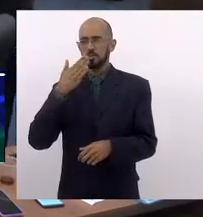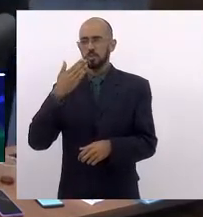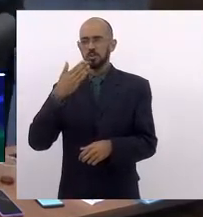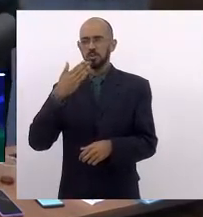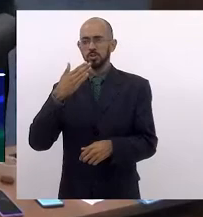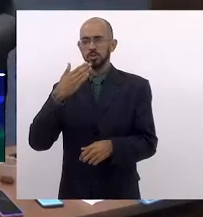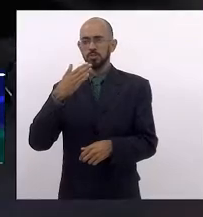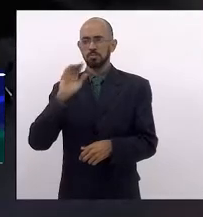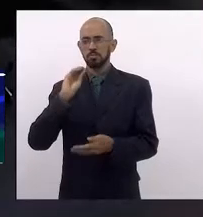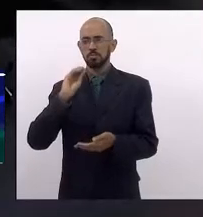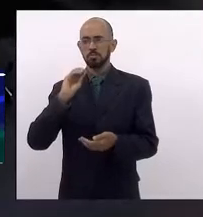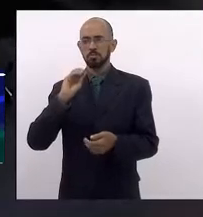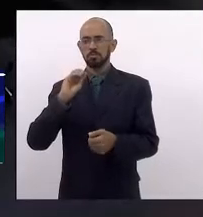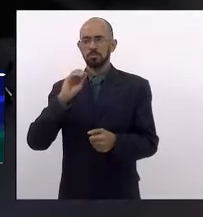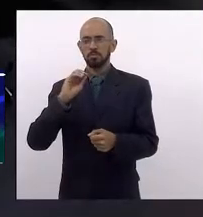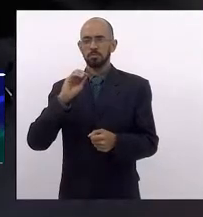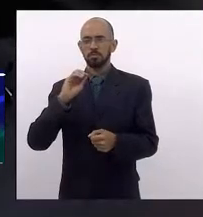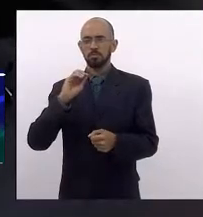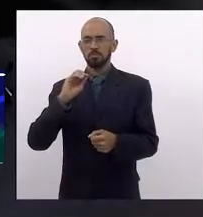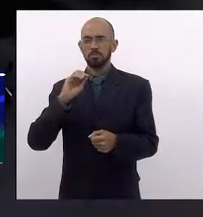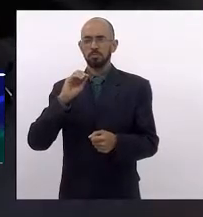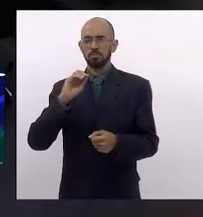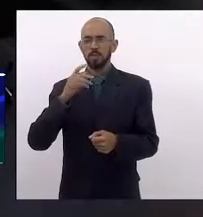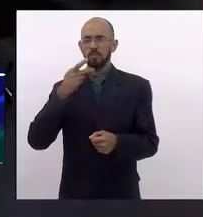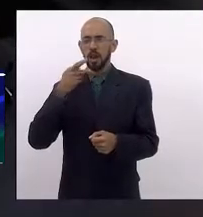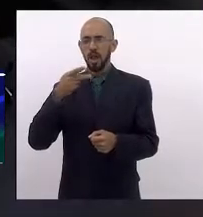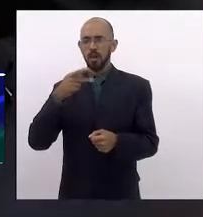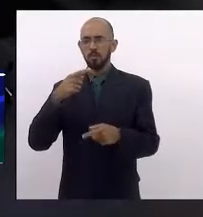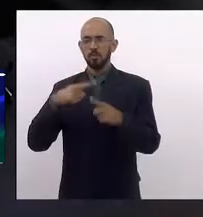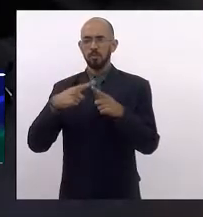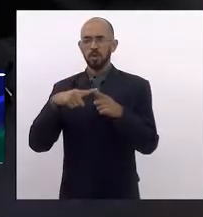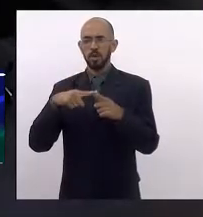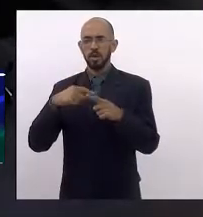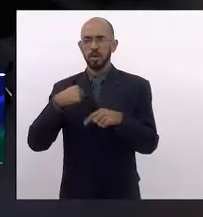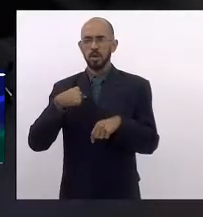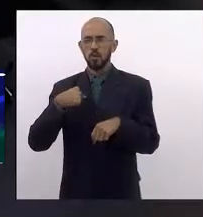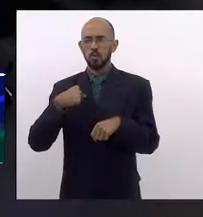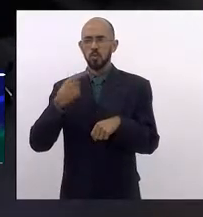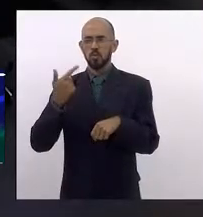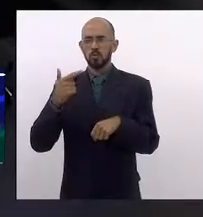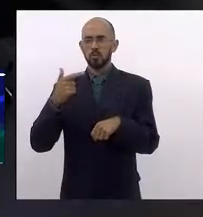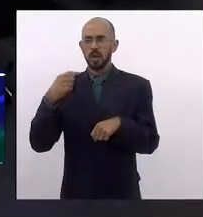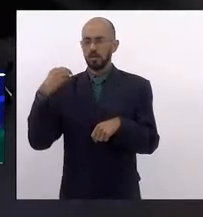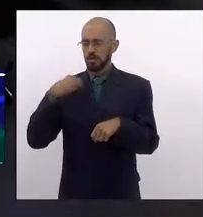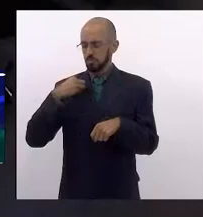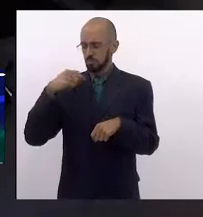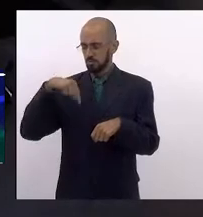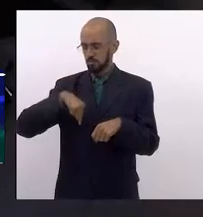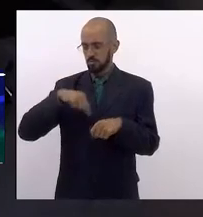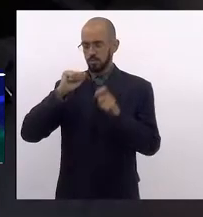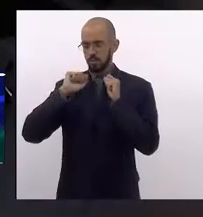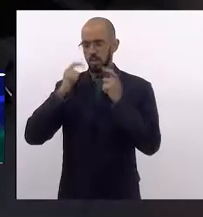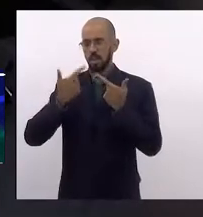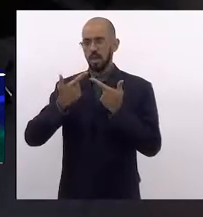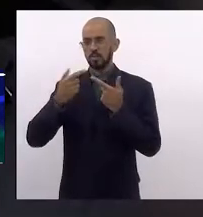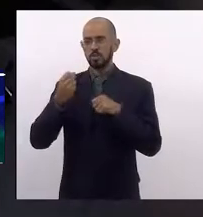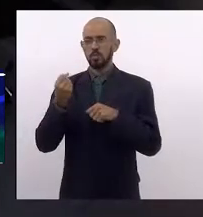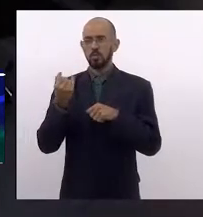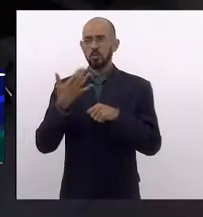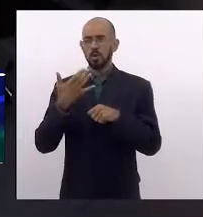para mim colocar tendo em vista que eu não estava aqui na casa quando